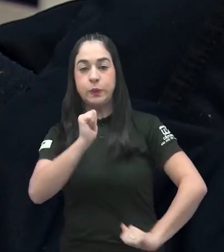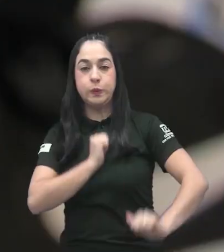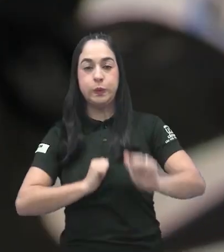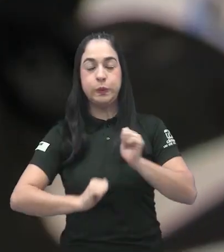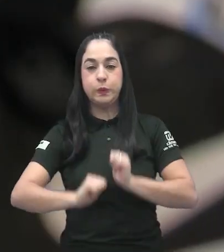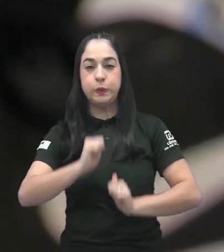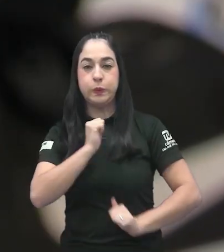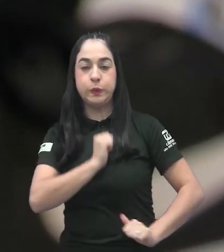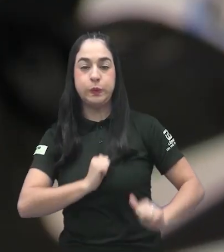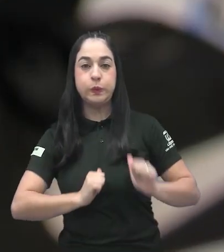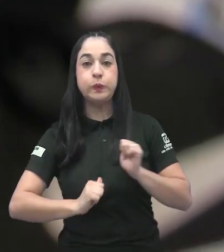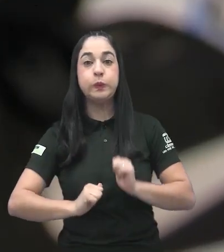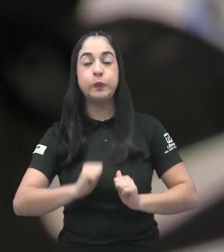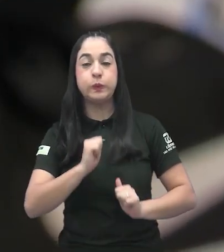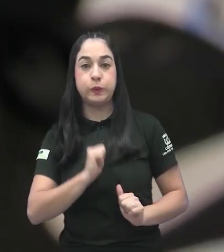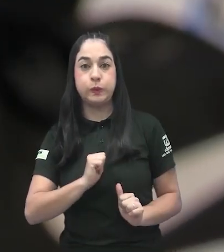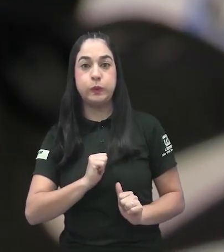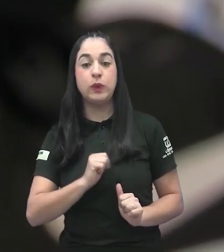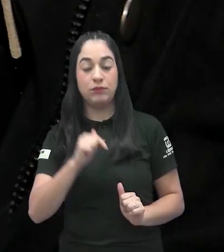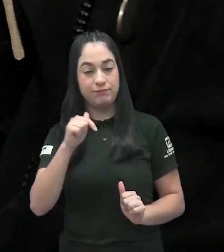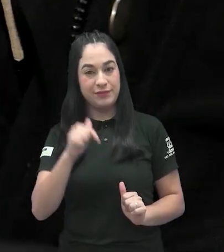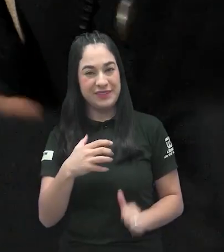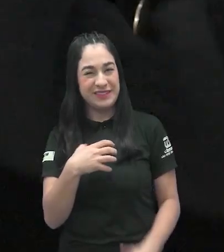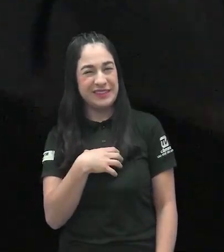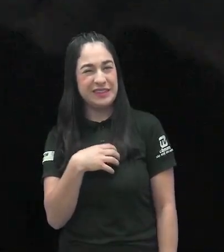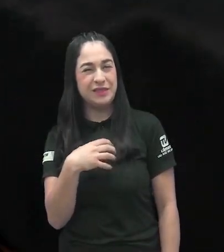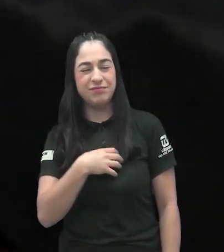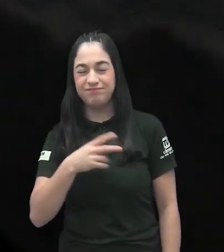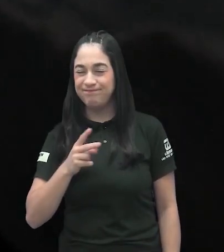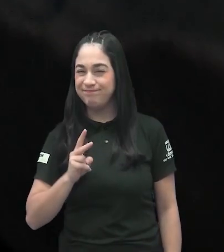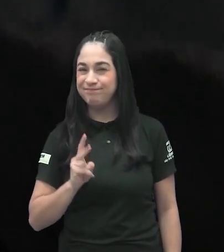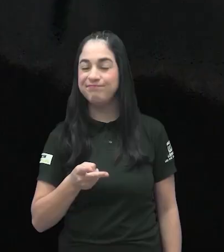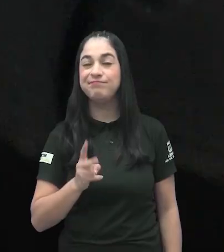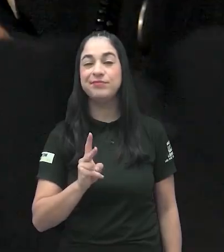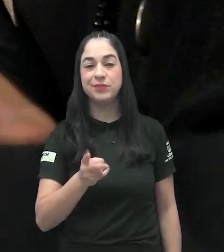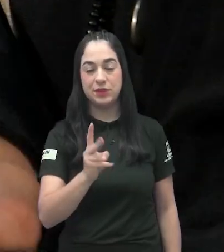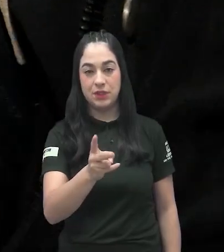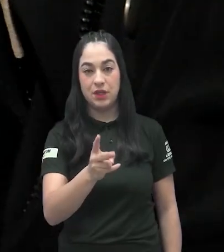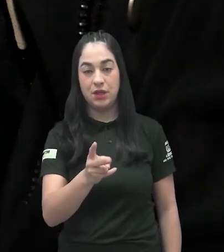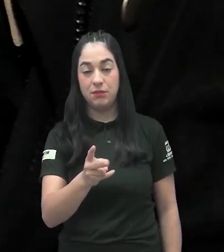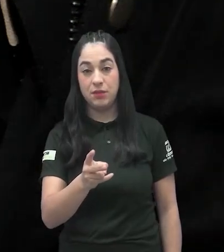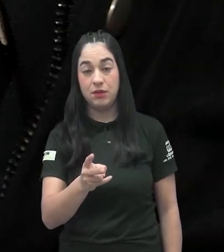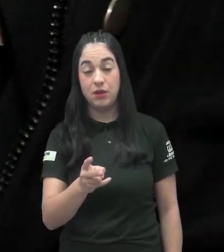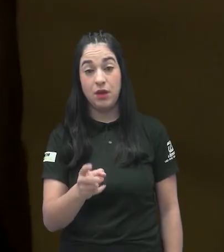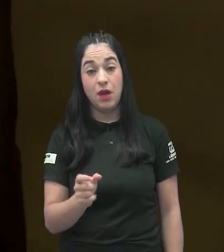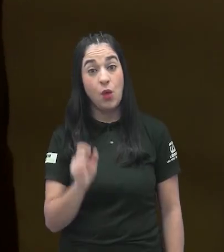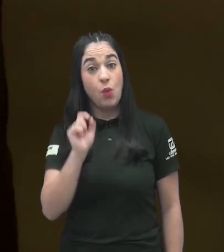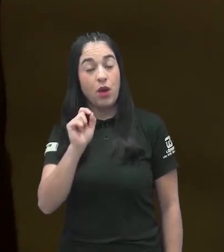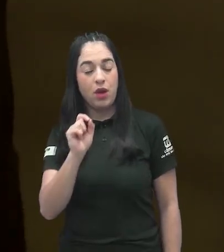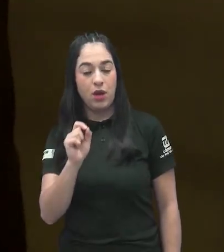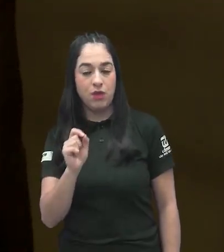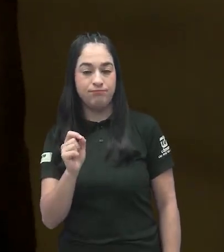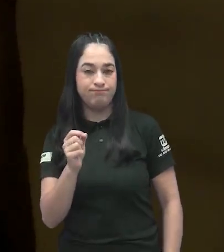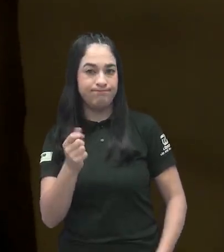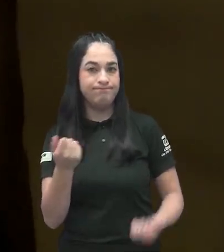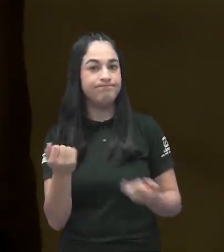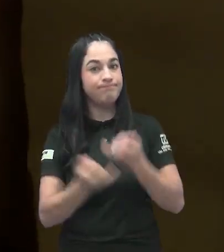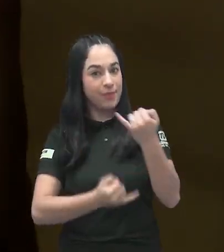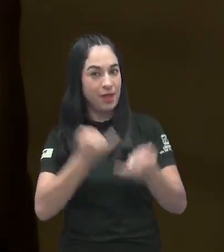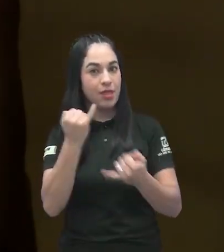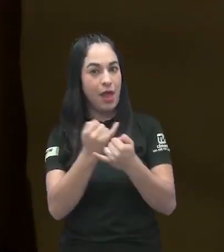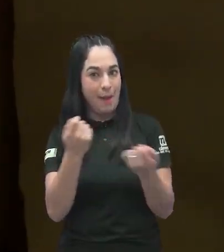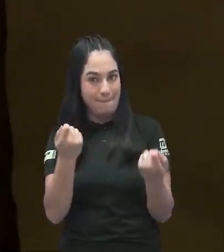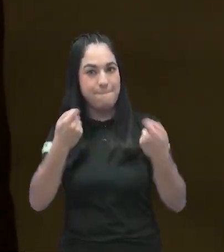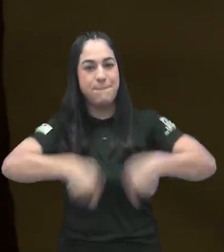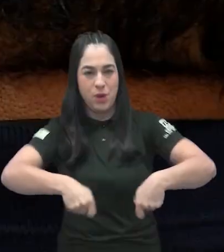impacientes, pernas agitadas. A ansiedade aqui é um sentimento recorrente. O gatilho? Jogos